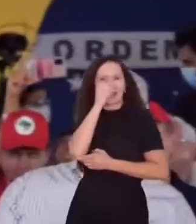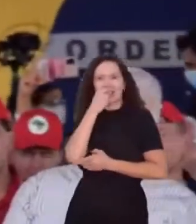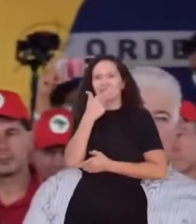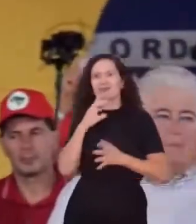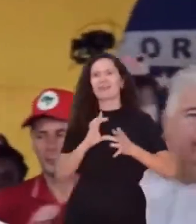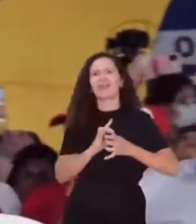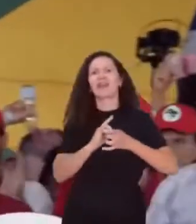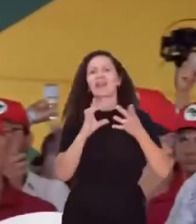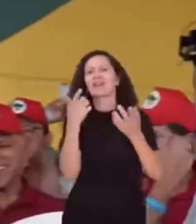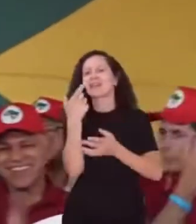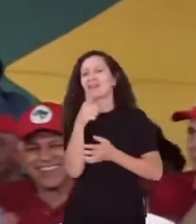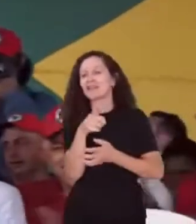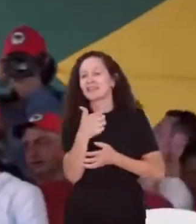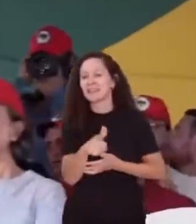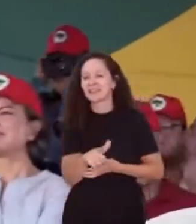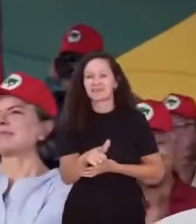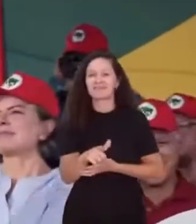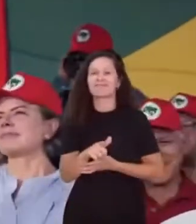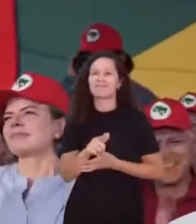Não vai.